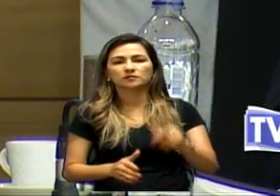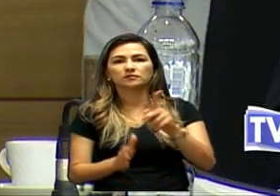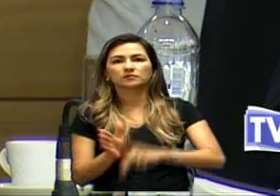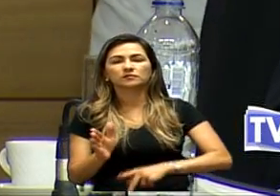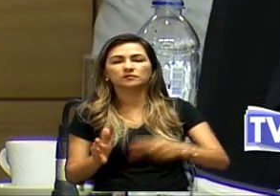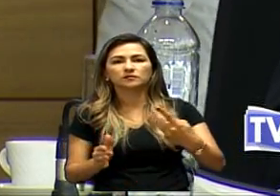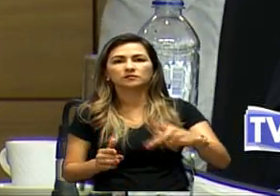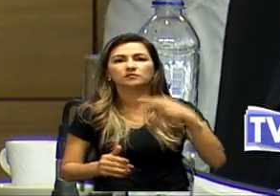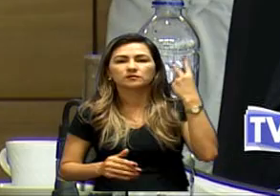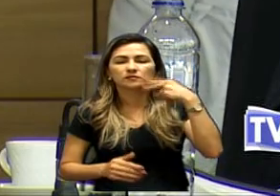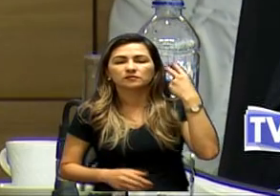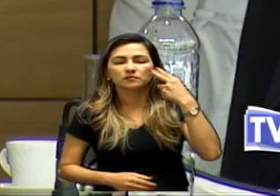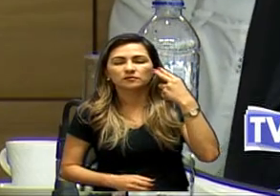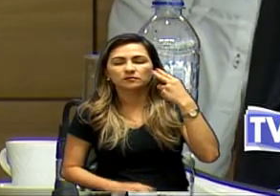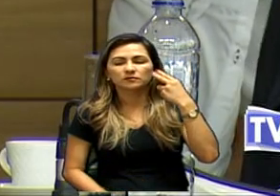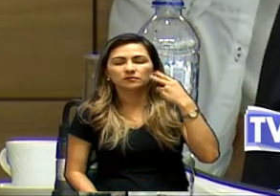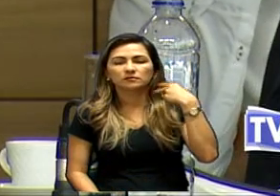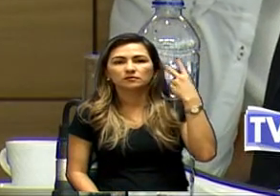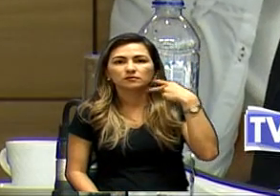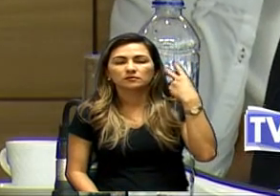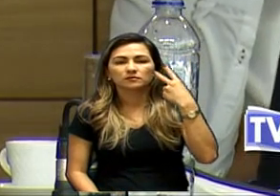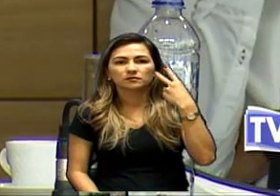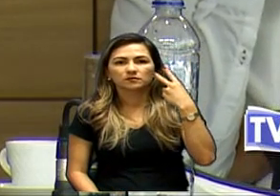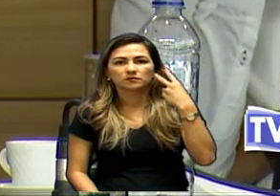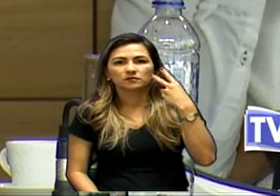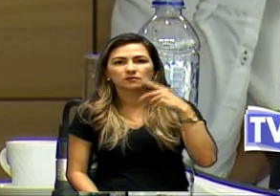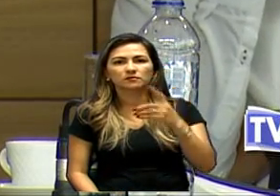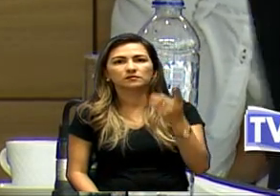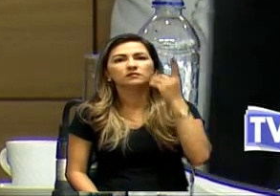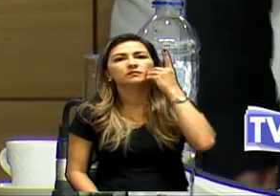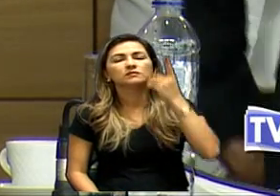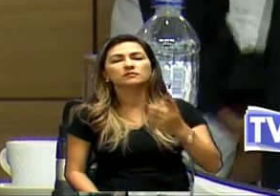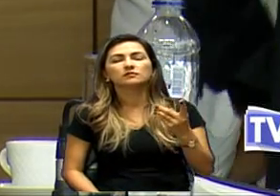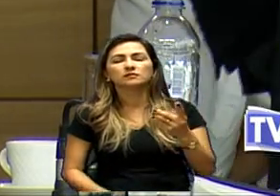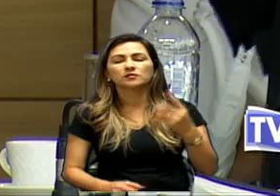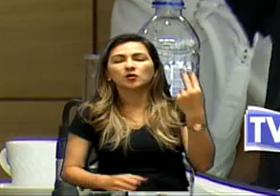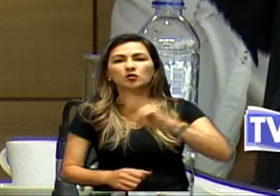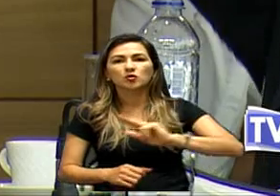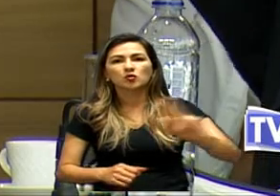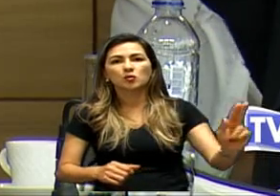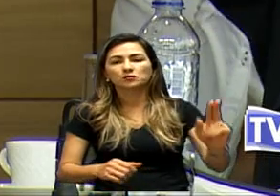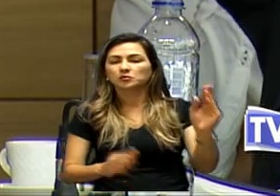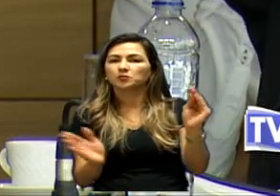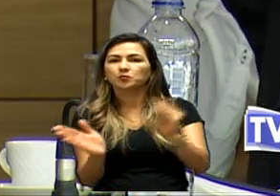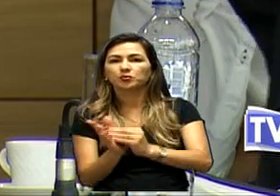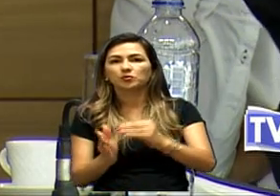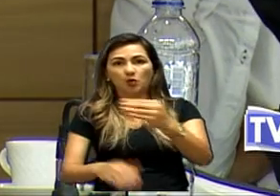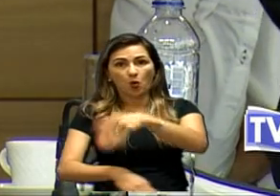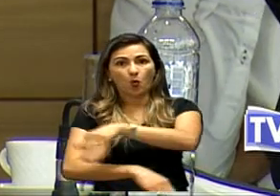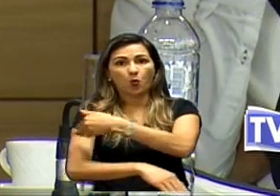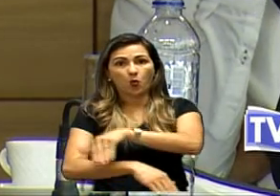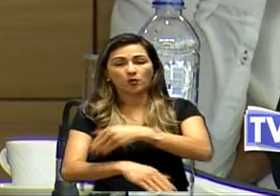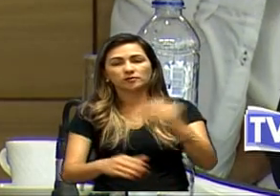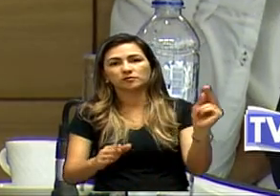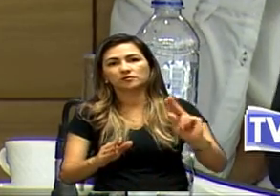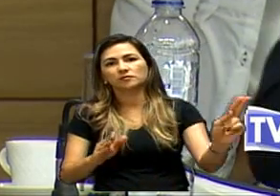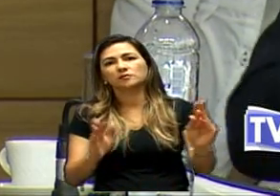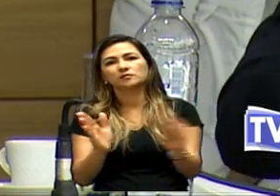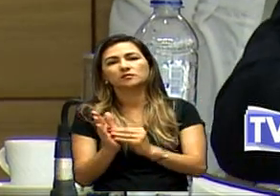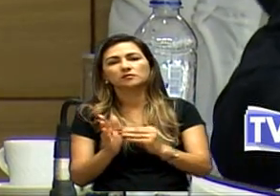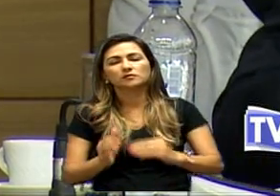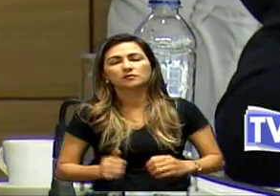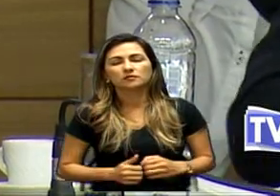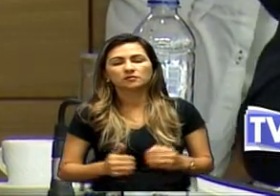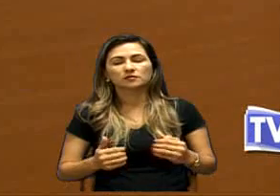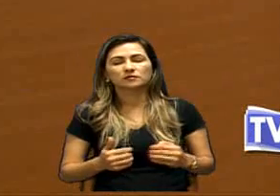ilustríssimo Paulo Sérgio de Souza Nogueira. As indicações. É regimental pedido de dispensa do vereador Martinez aos requerimentos verbais,